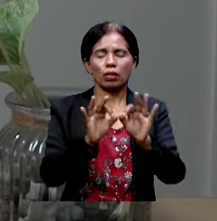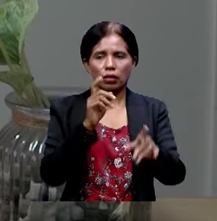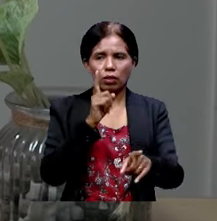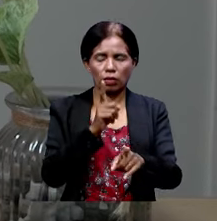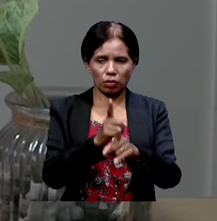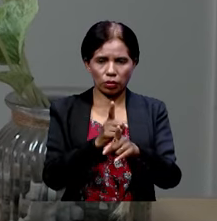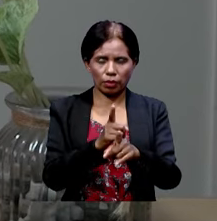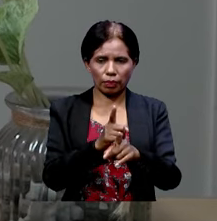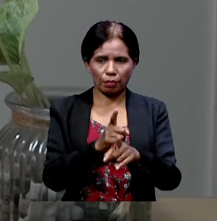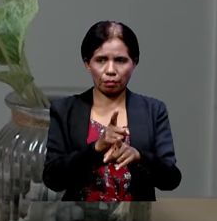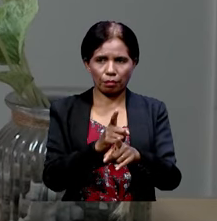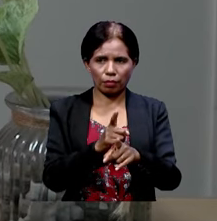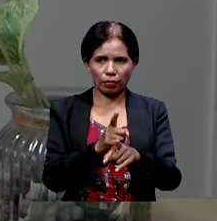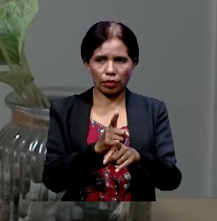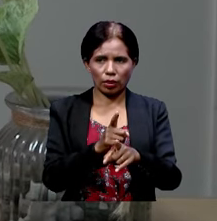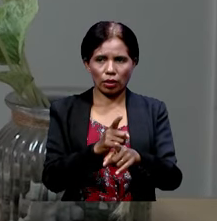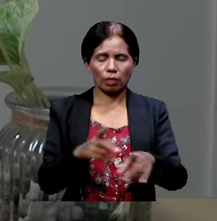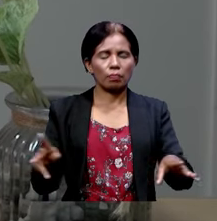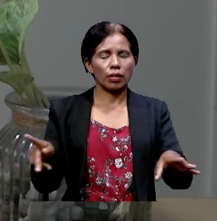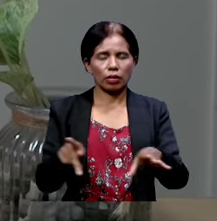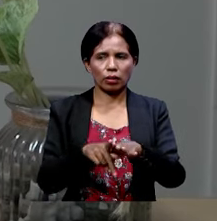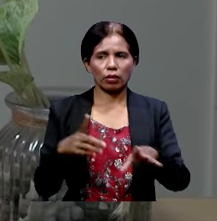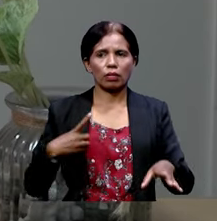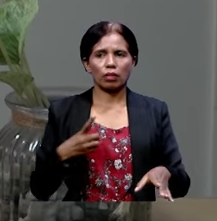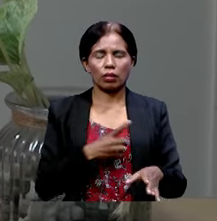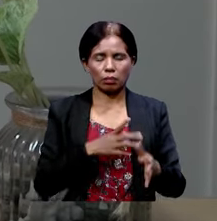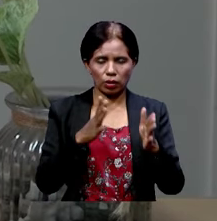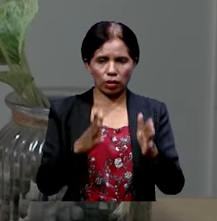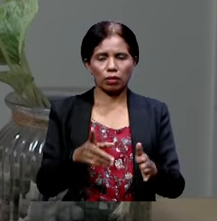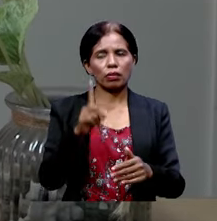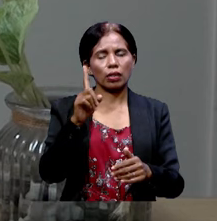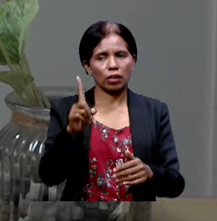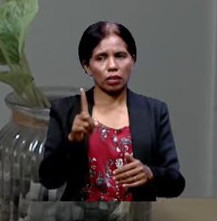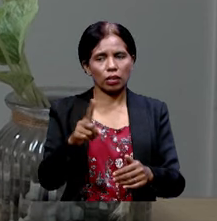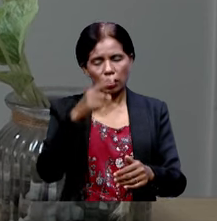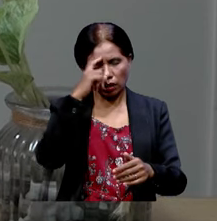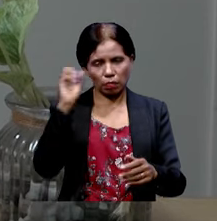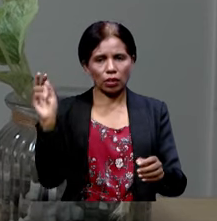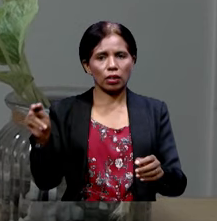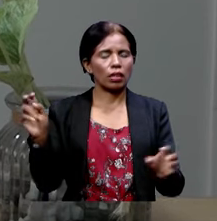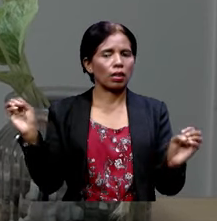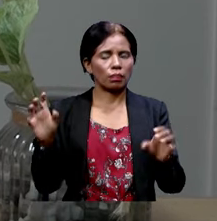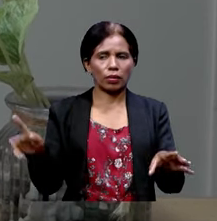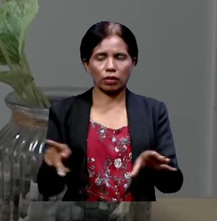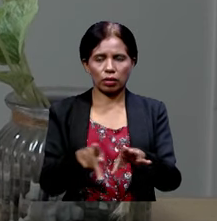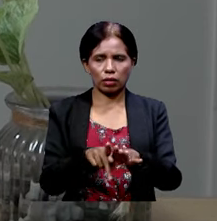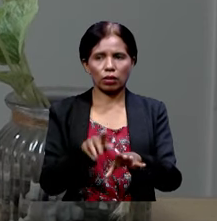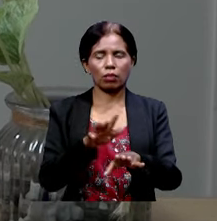interesse presença indivíduo deputado Idanian Nebe, também Nela marca presença, implica